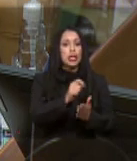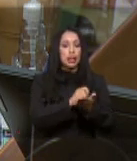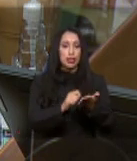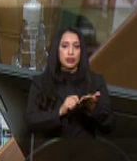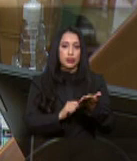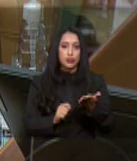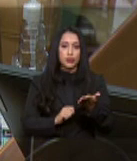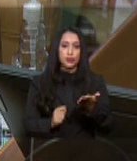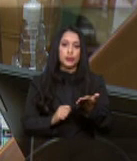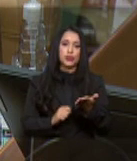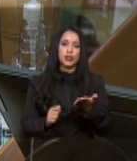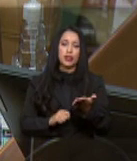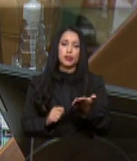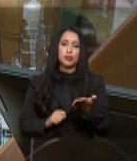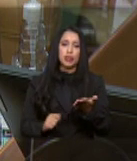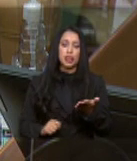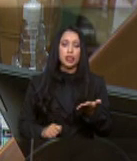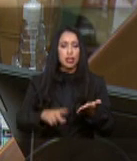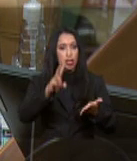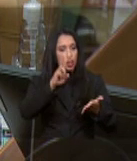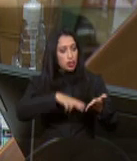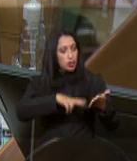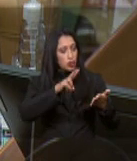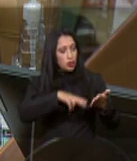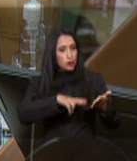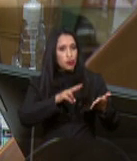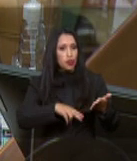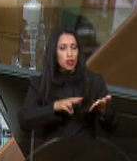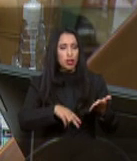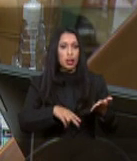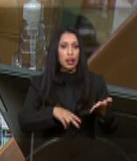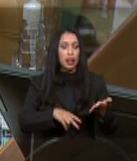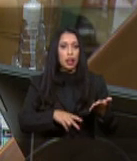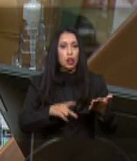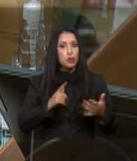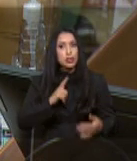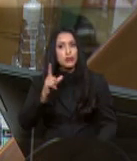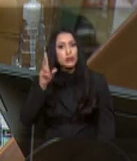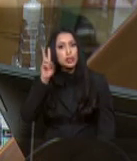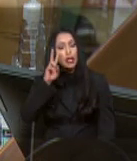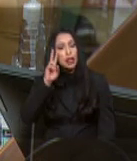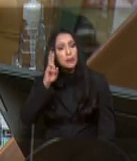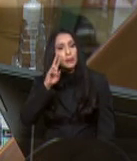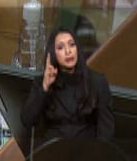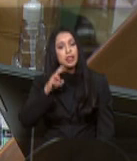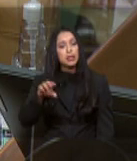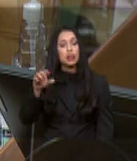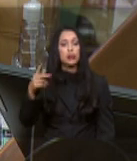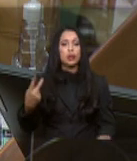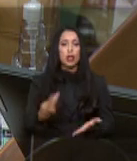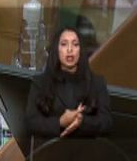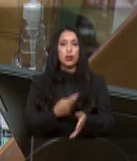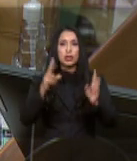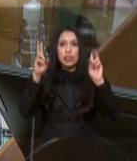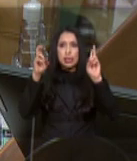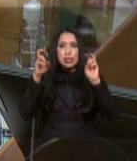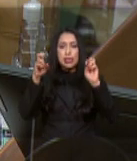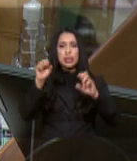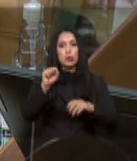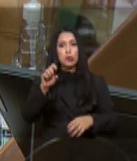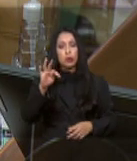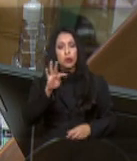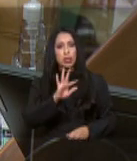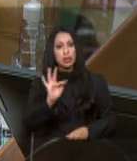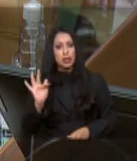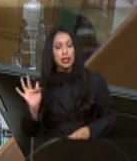de ler como se fosse uma epígrafe do que tem sido a atuação deste Supremo Tribunal Federal nesta matéria, presidente, porque